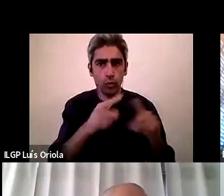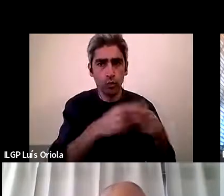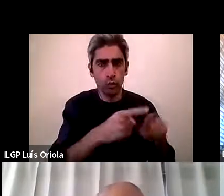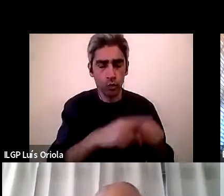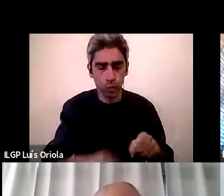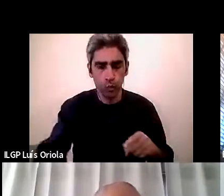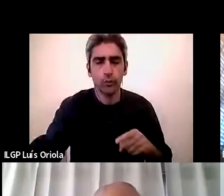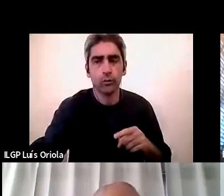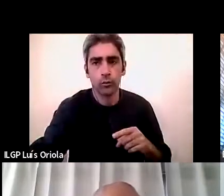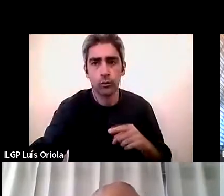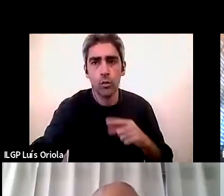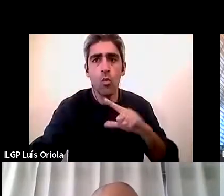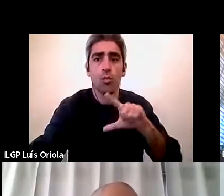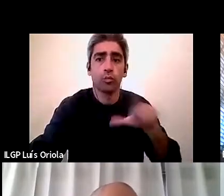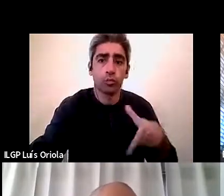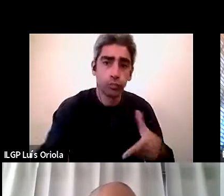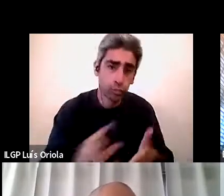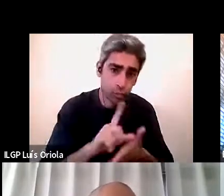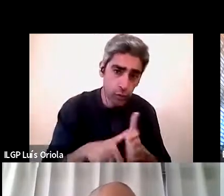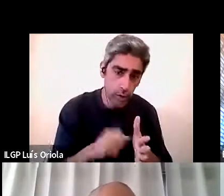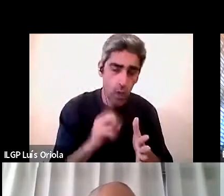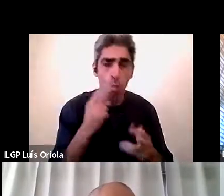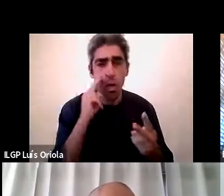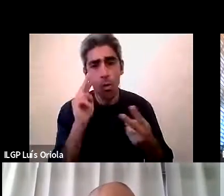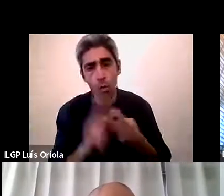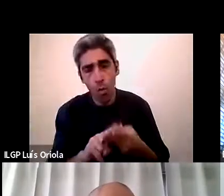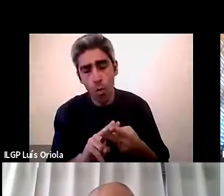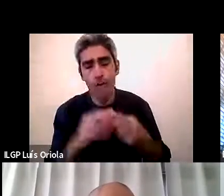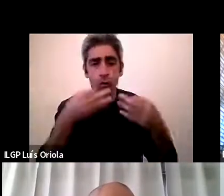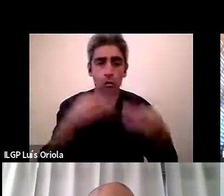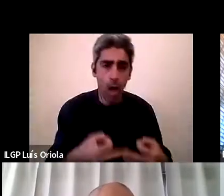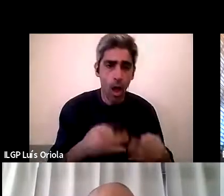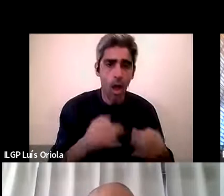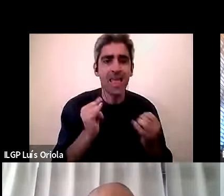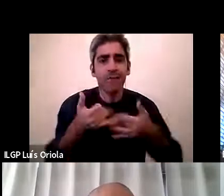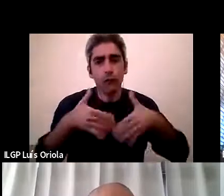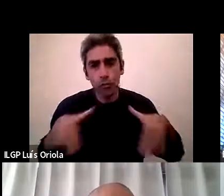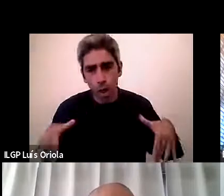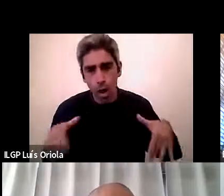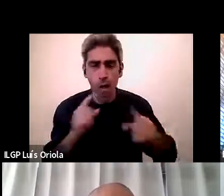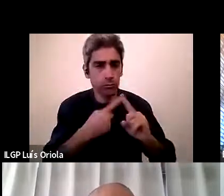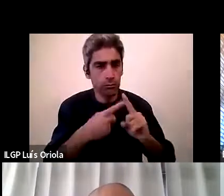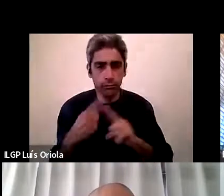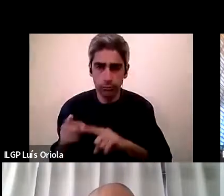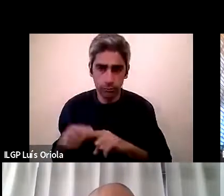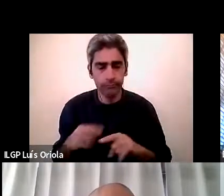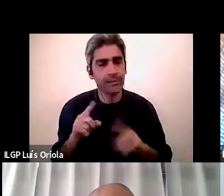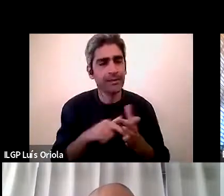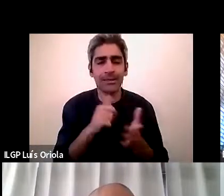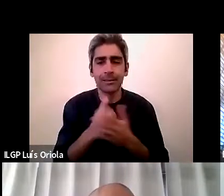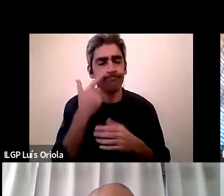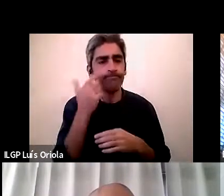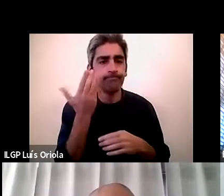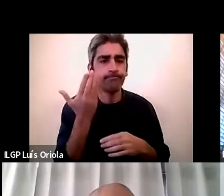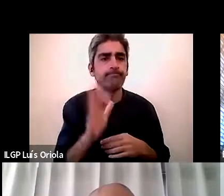em contexto de projeto, ora em contexto de encontros formais e informais, sempre demonstraram uma